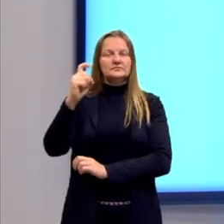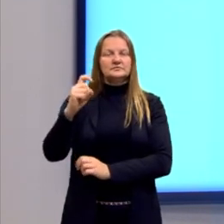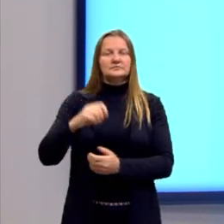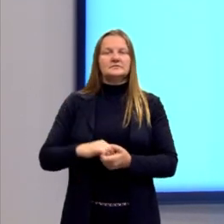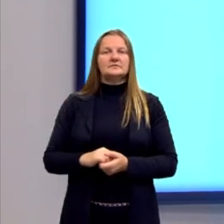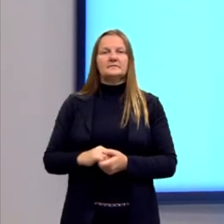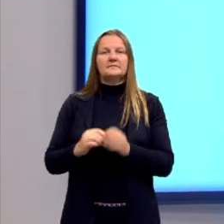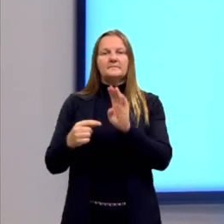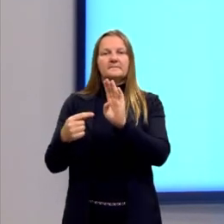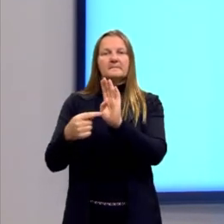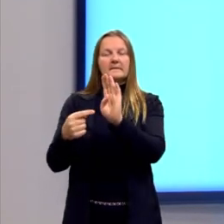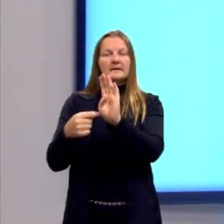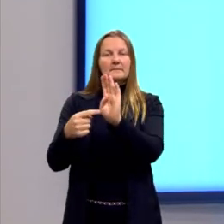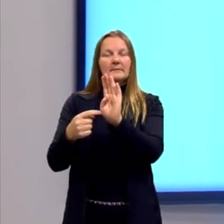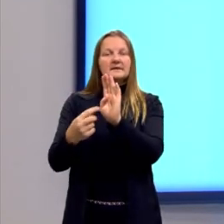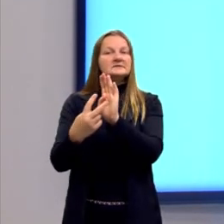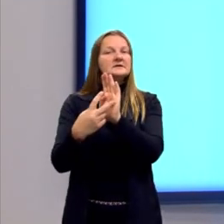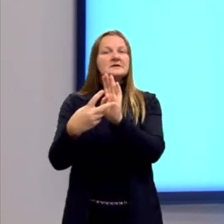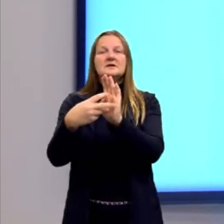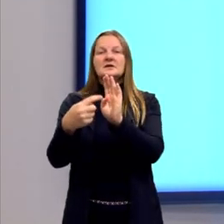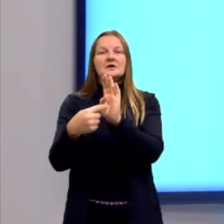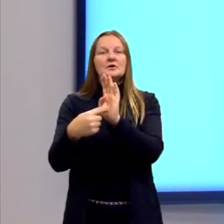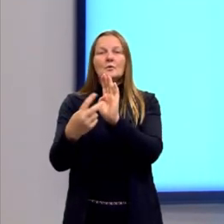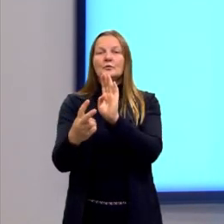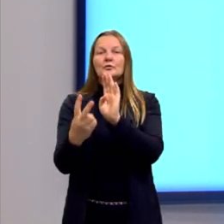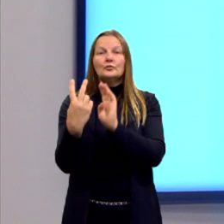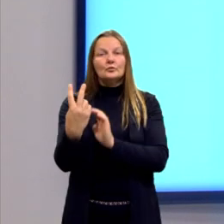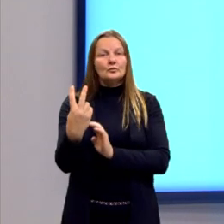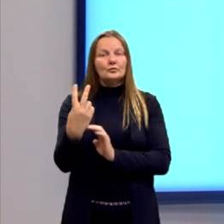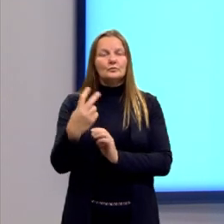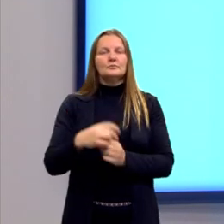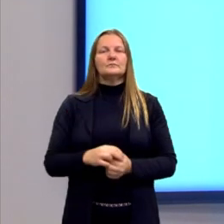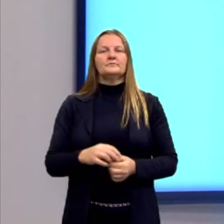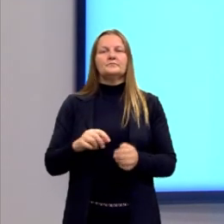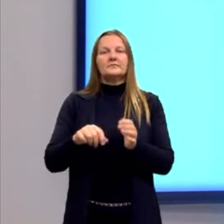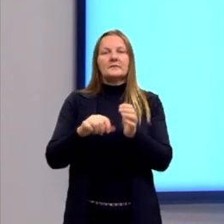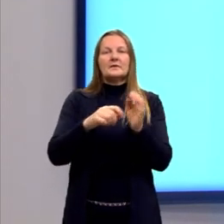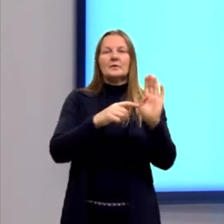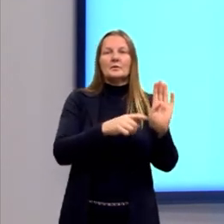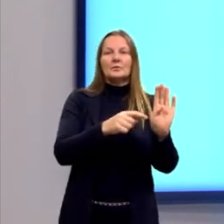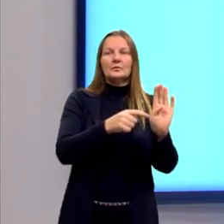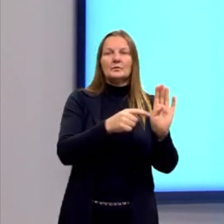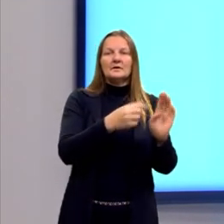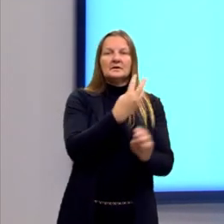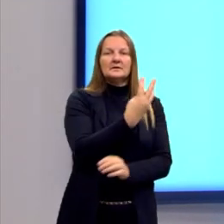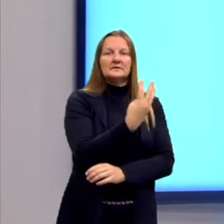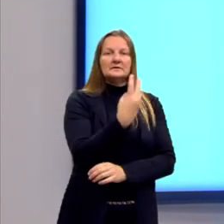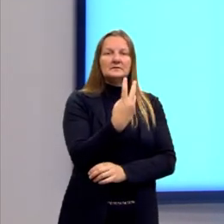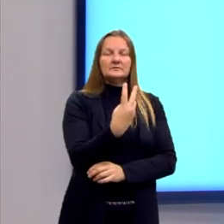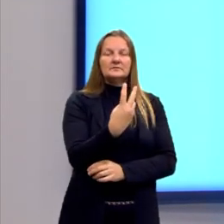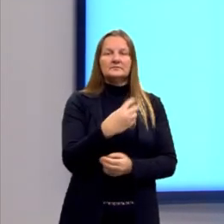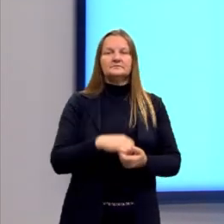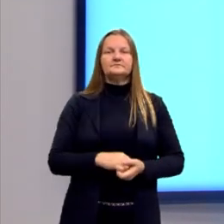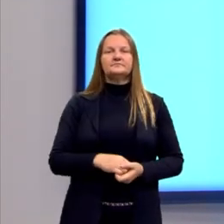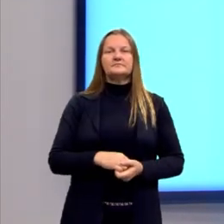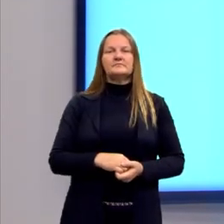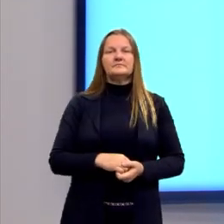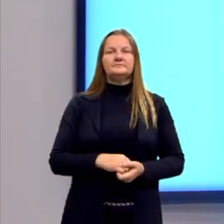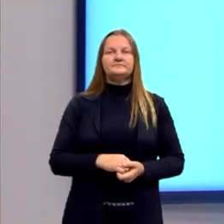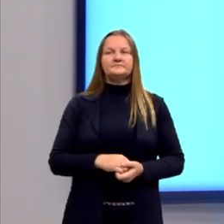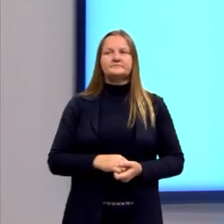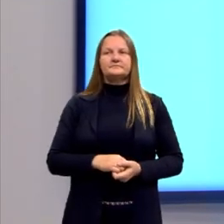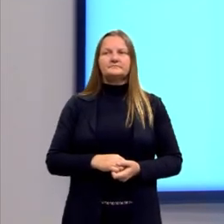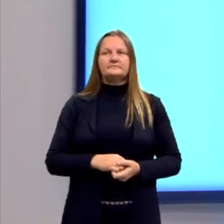aqui seria o 2 né então no primeiro membro da Igualdade lo32 nós vamos